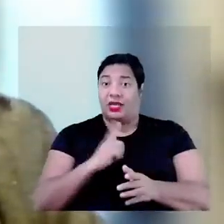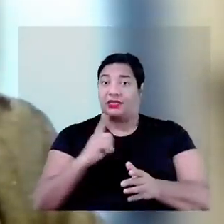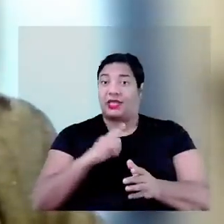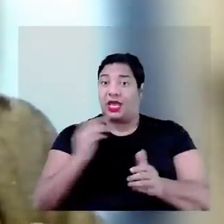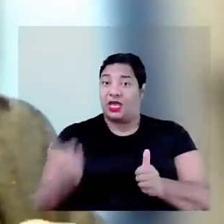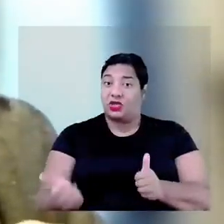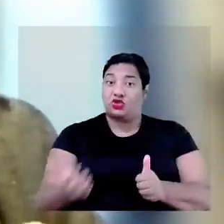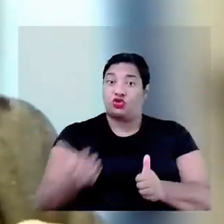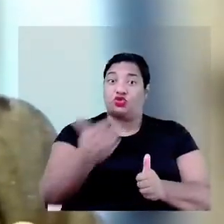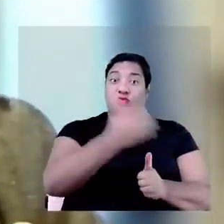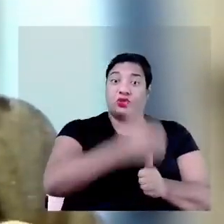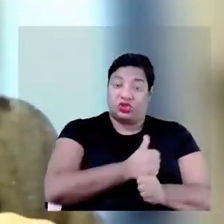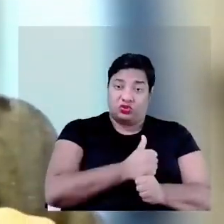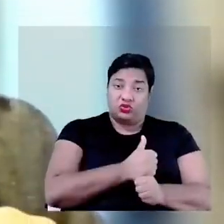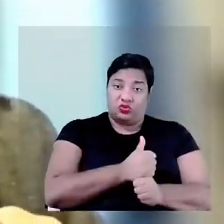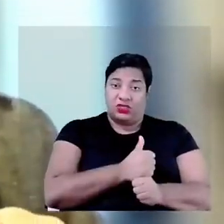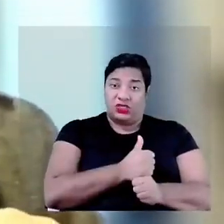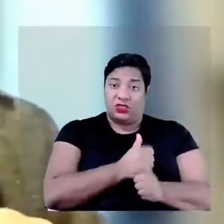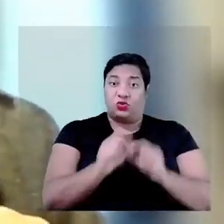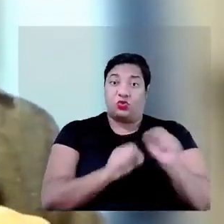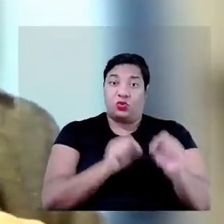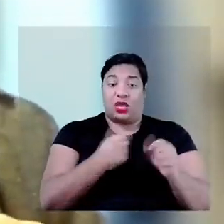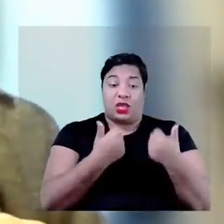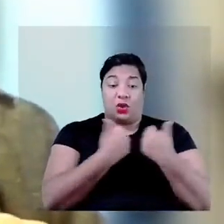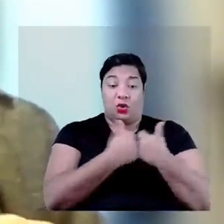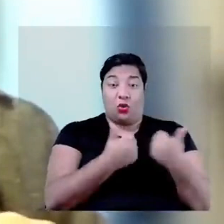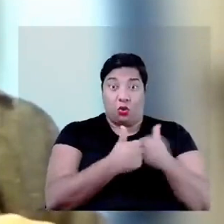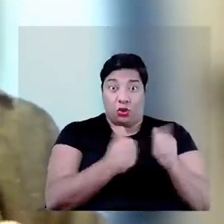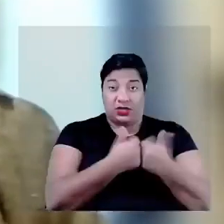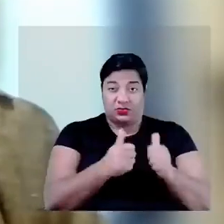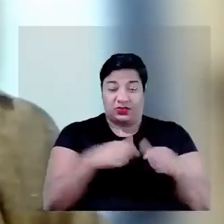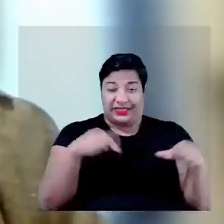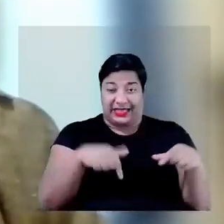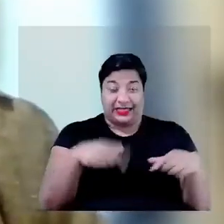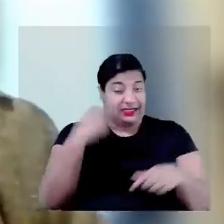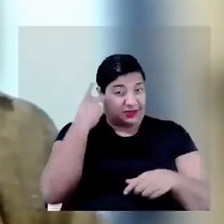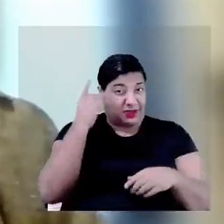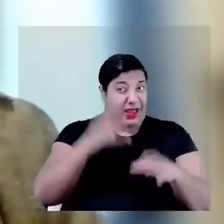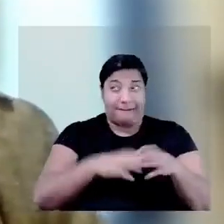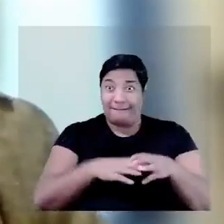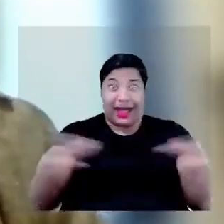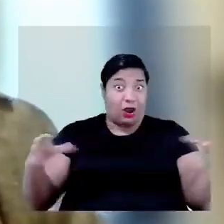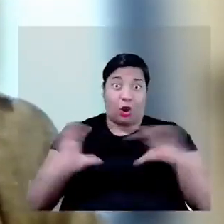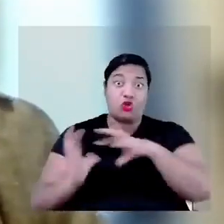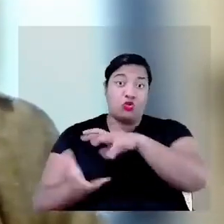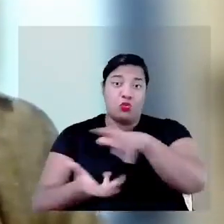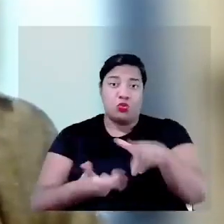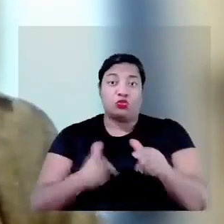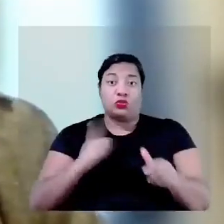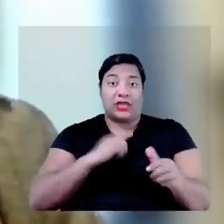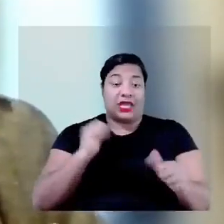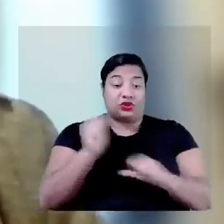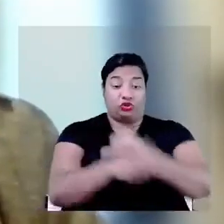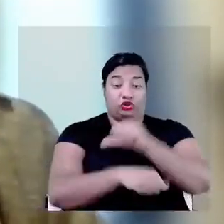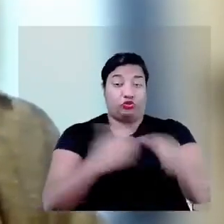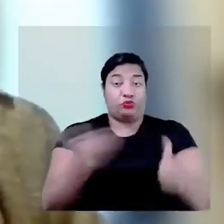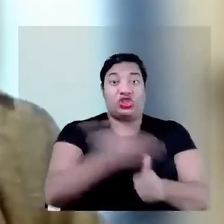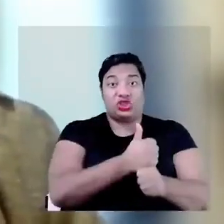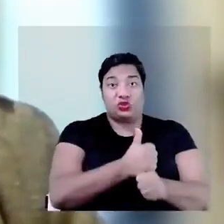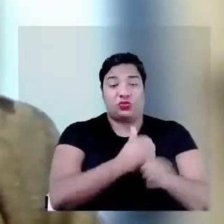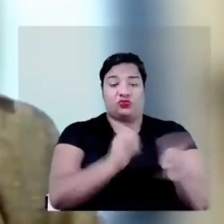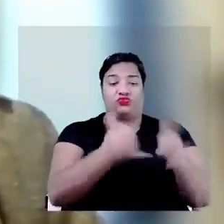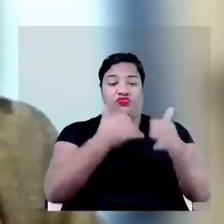nossa frota de ônibus, que é a maior do mundo, para ônibus elétricos, a